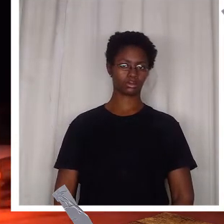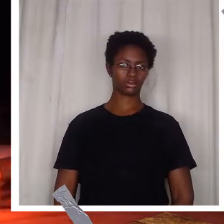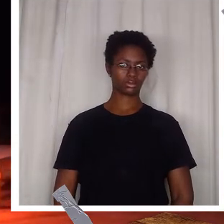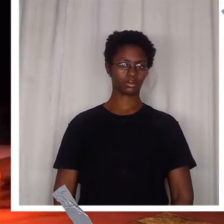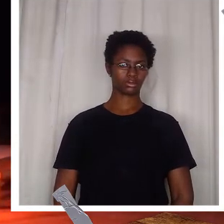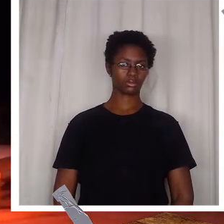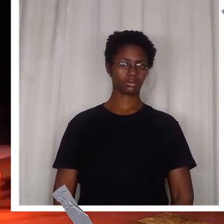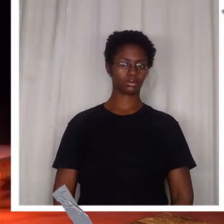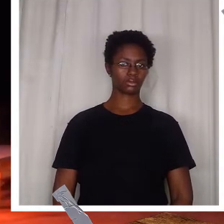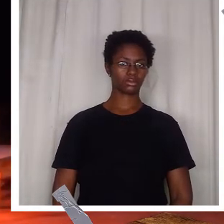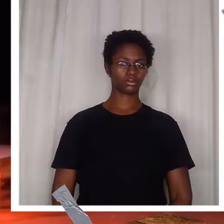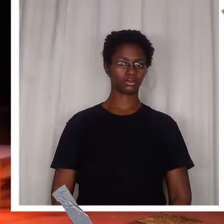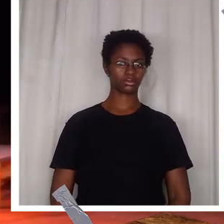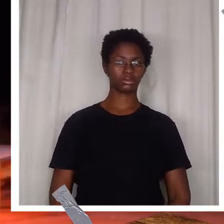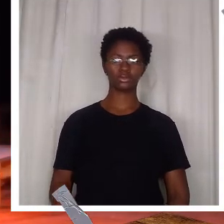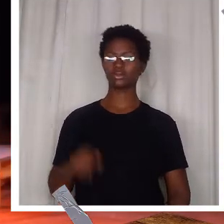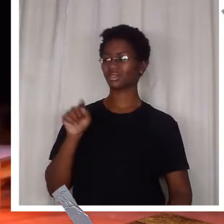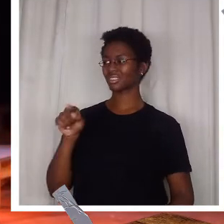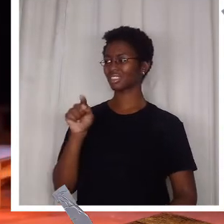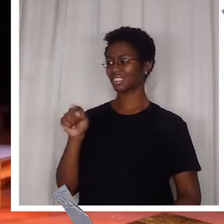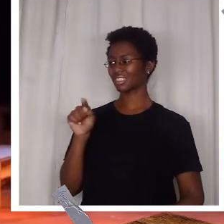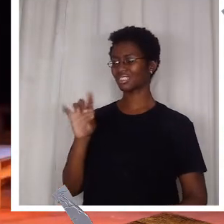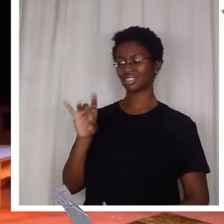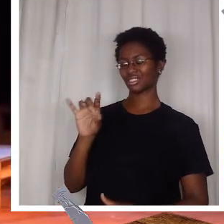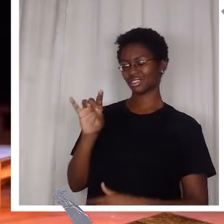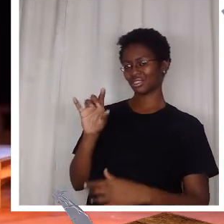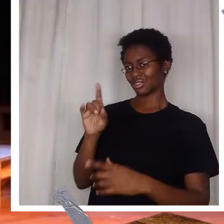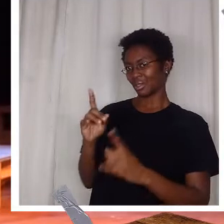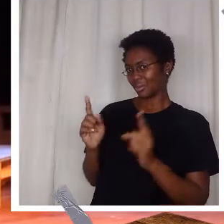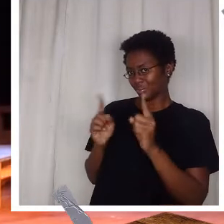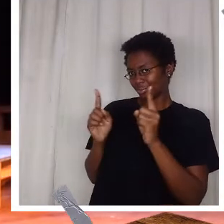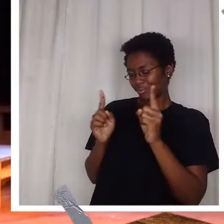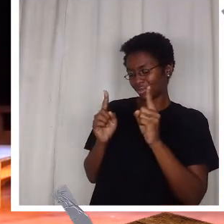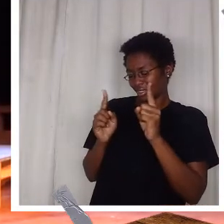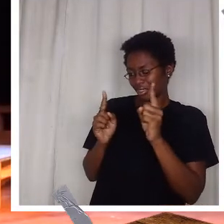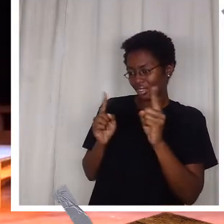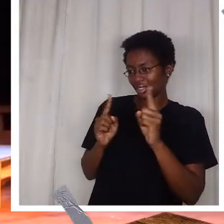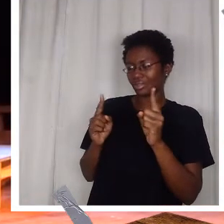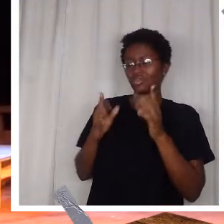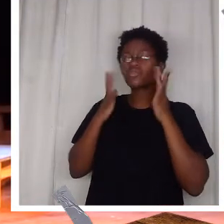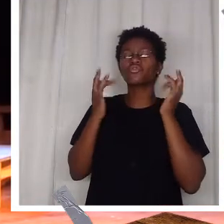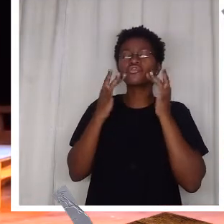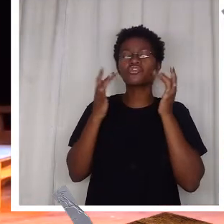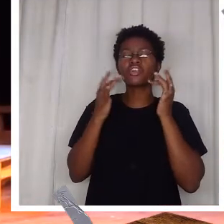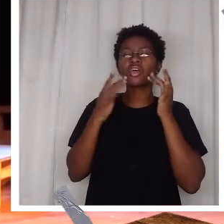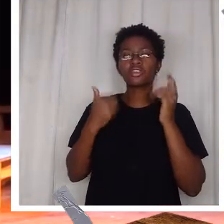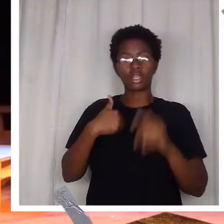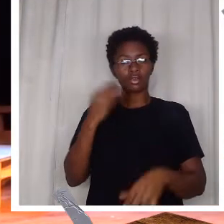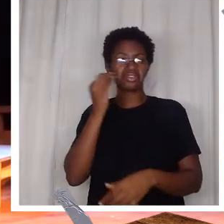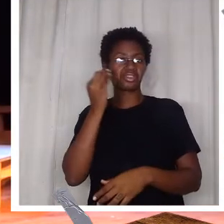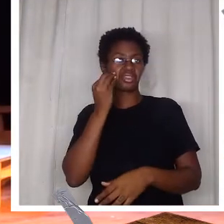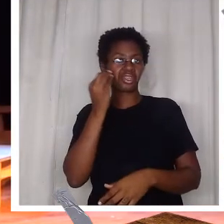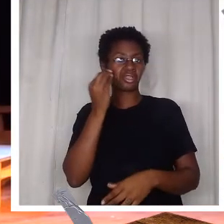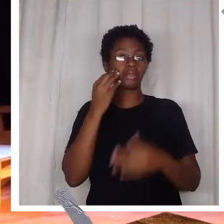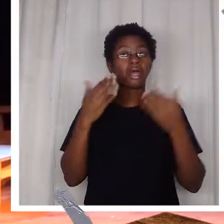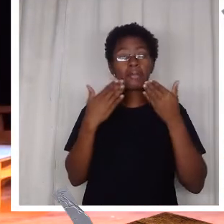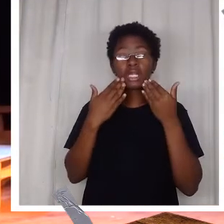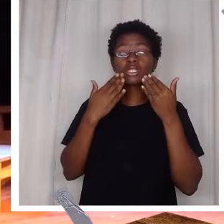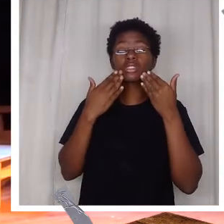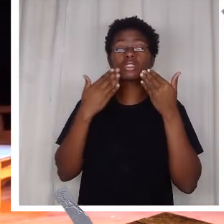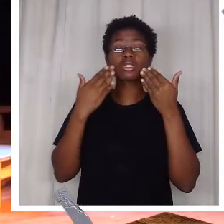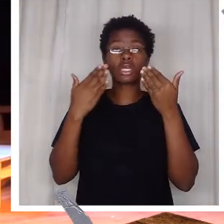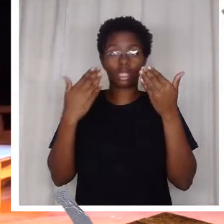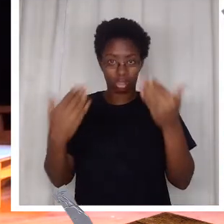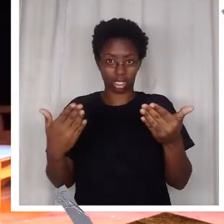Isso era um preâmbulozinho do espetáculo chamado Carolina, o luxo do lixo, onde eu tentava, pelo menos, apresentar um pouquinho